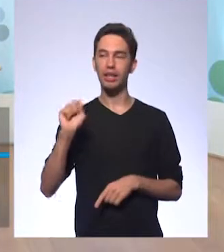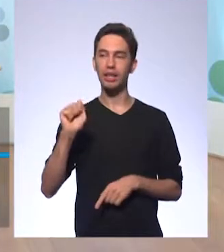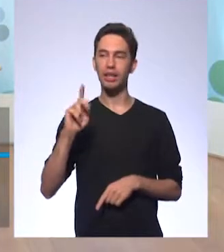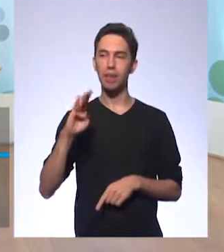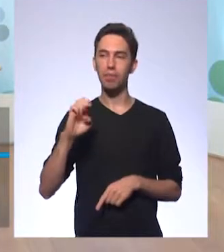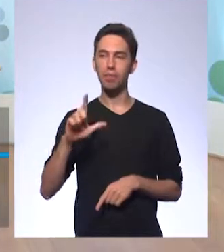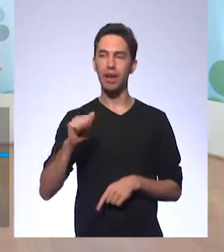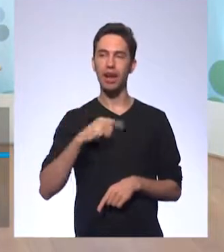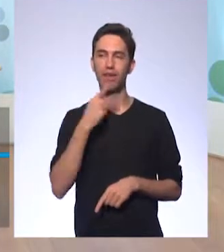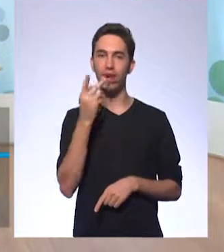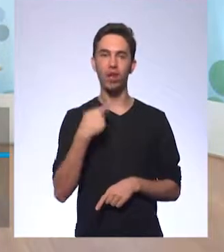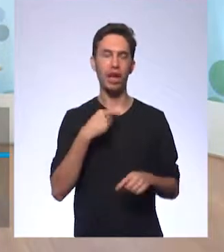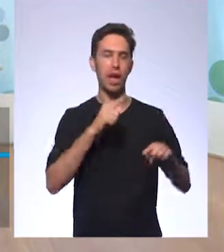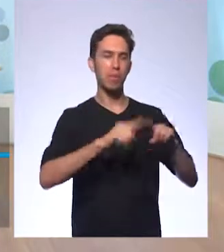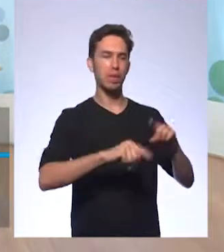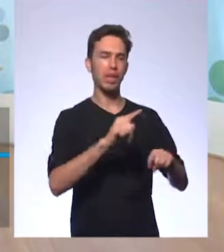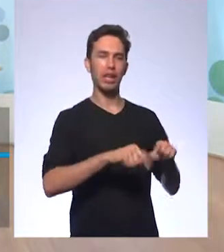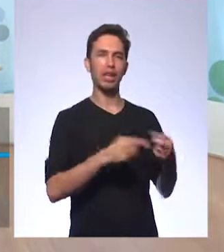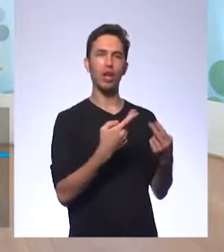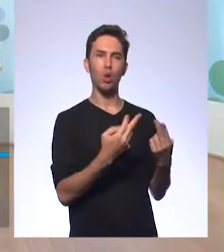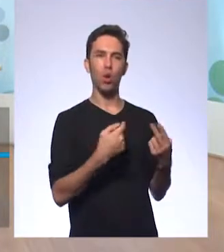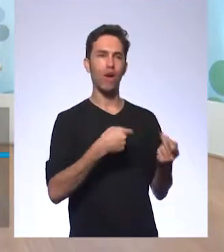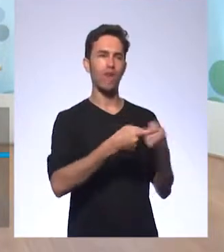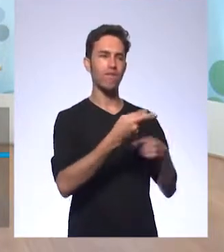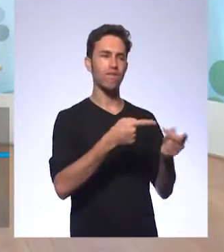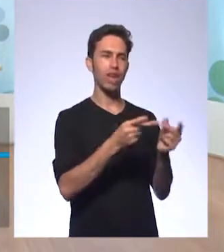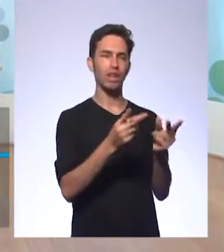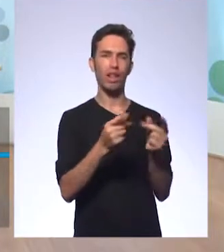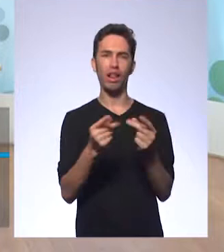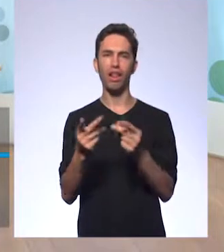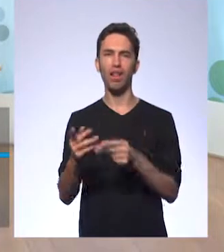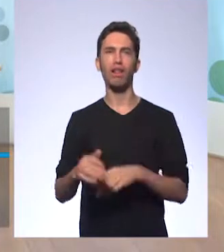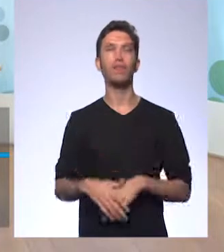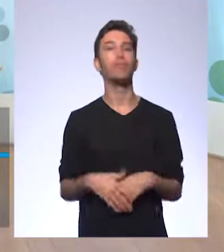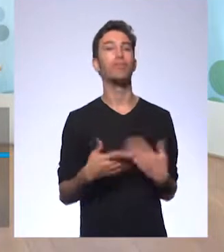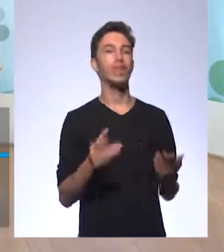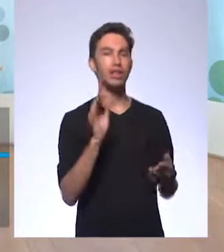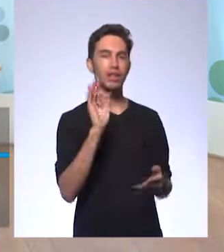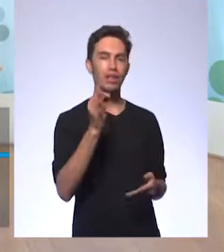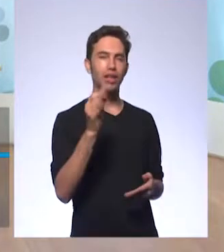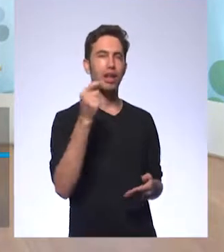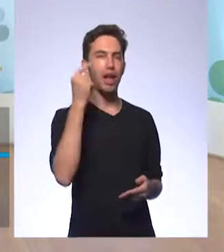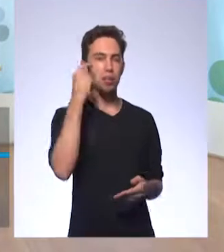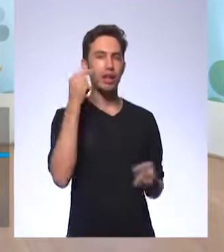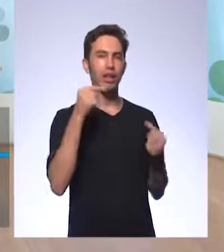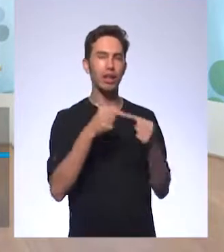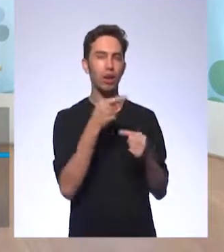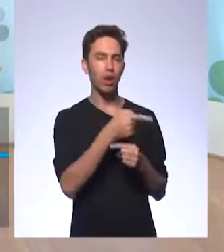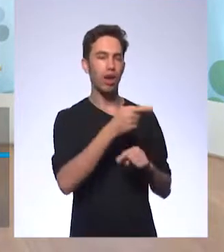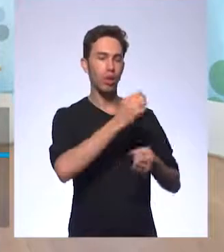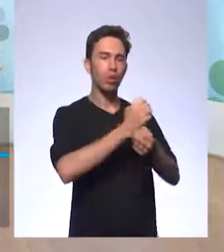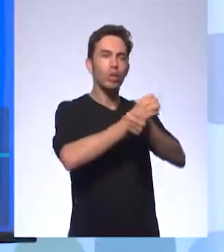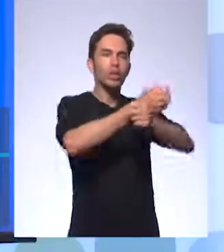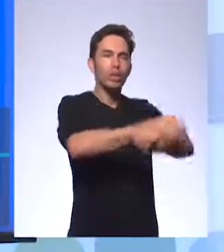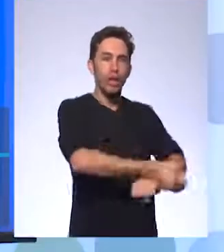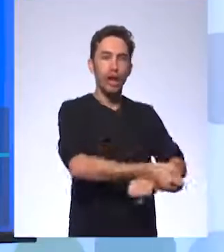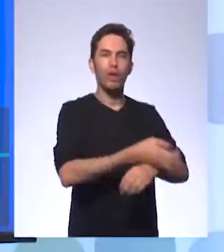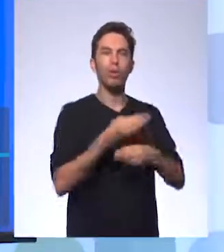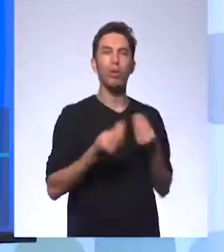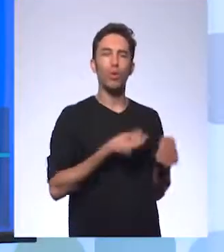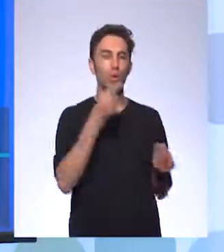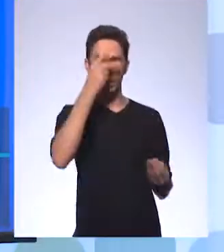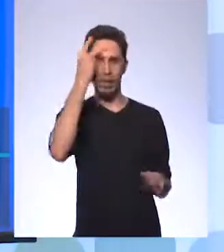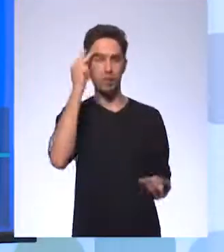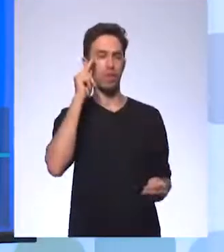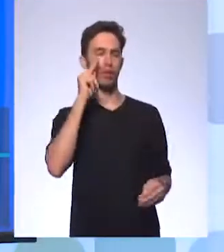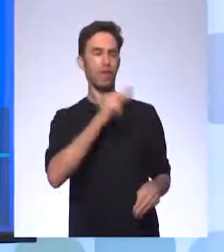eram mercadoria. Exatamente, já está trabalhando aí com a ideia do que é um escravo, né? Como ele era visto